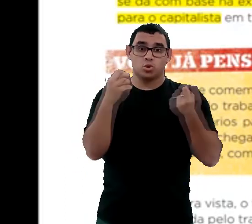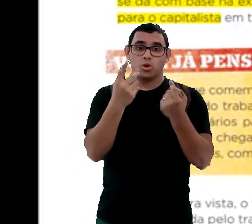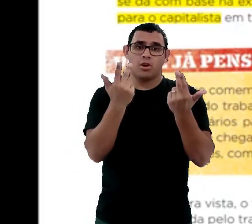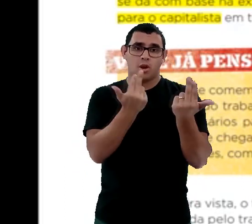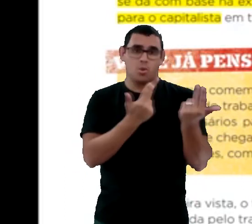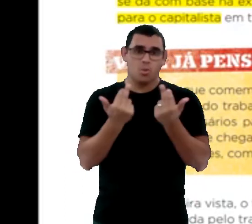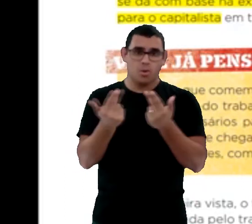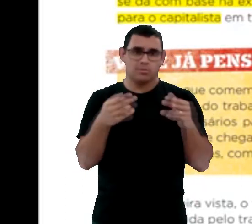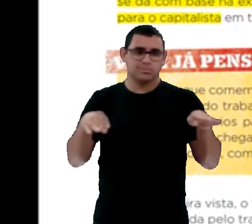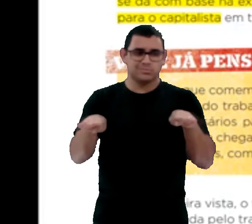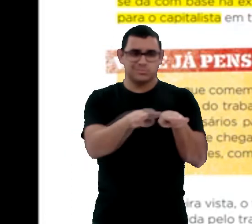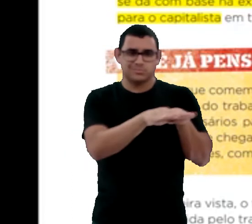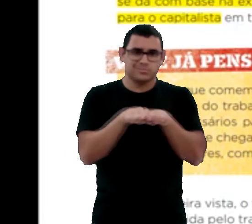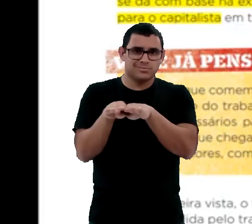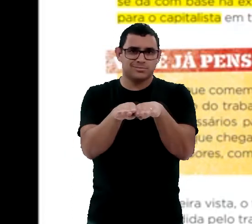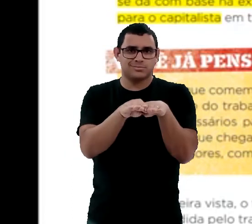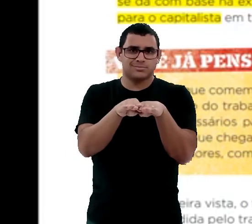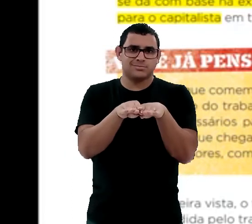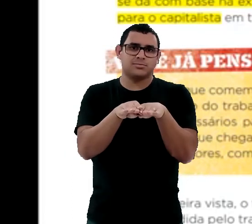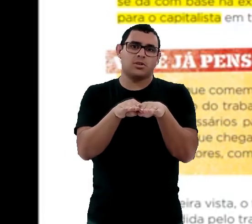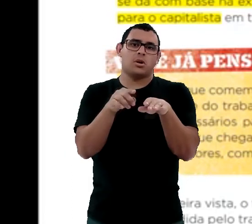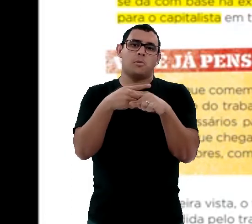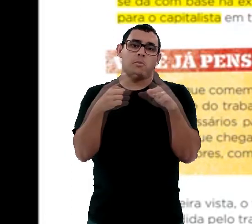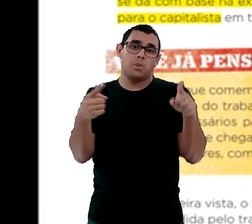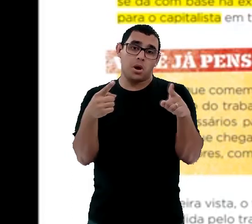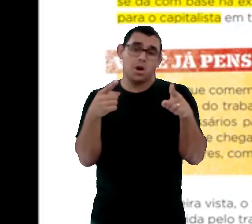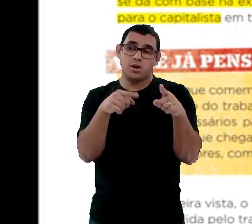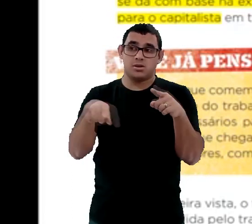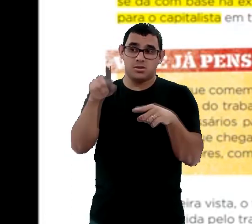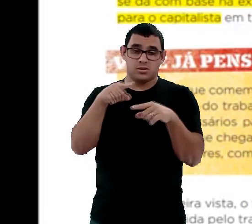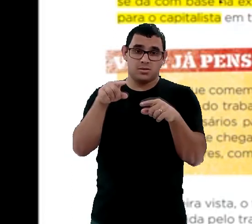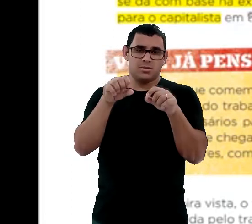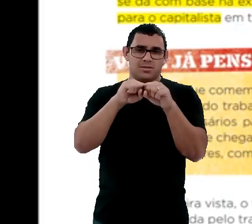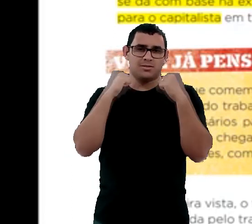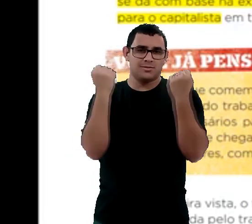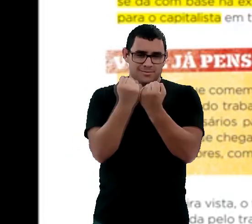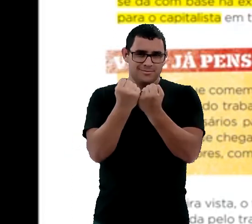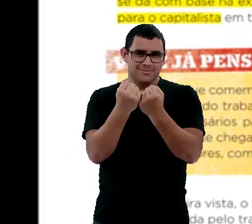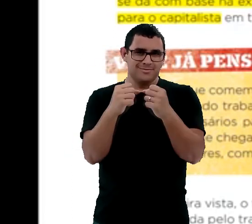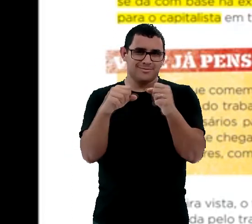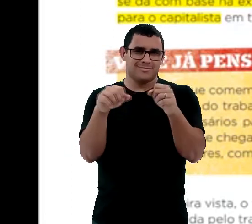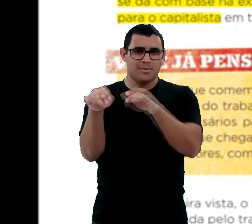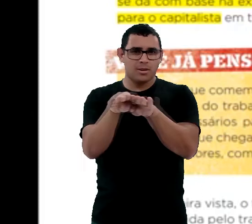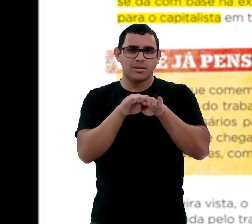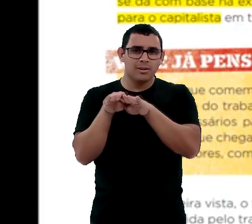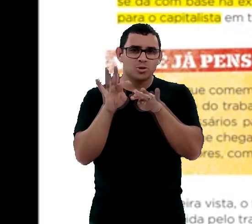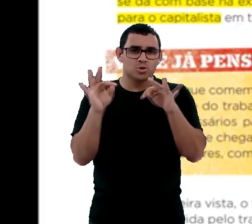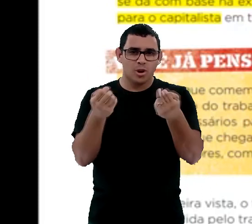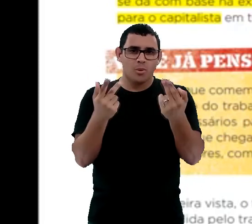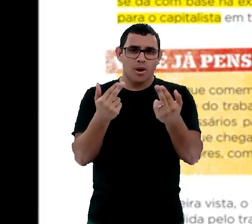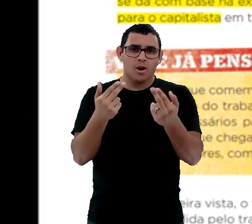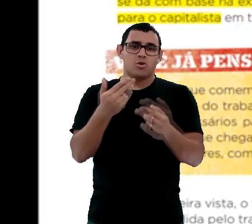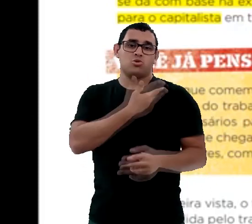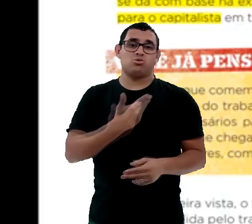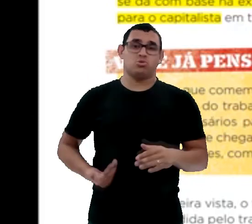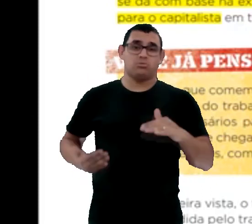toda a sociedade vai ser nivelada por baixo, segundo o que Marx pensa, né? Todo mundo tem que ser igual, mas todo mundo igual por baixo, o